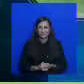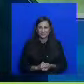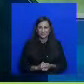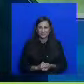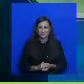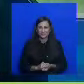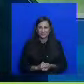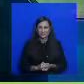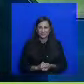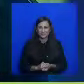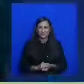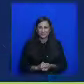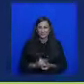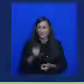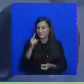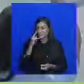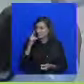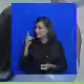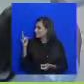E temos a bola.